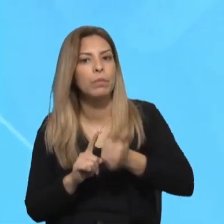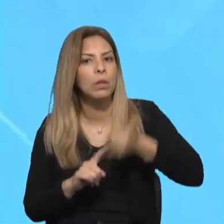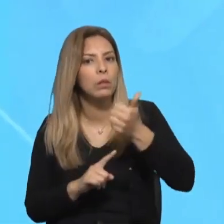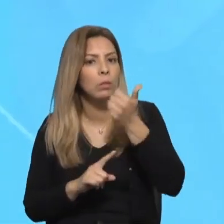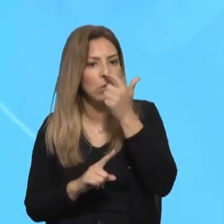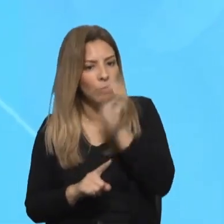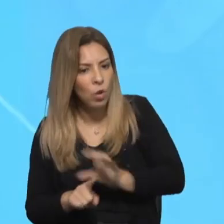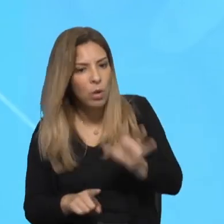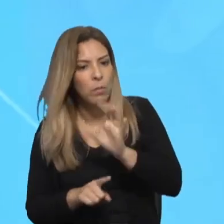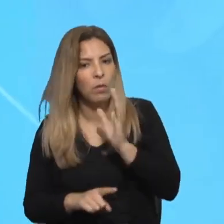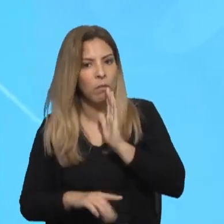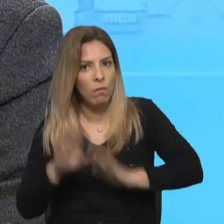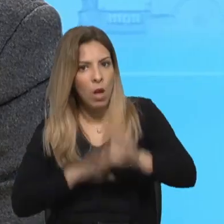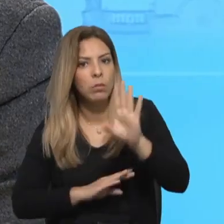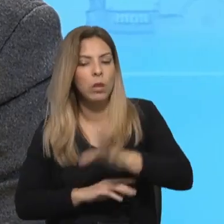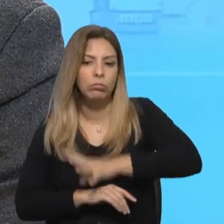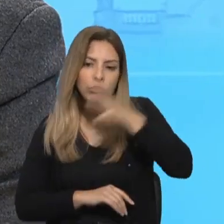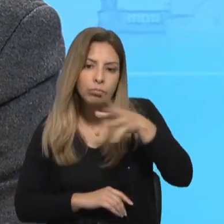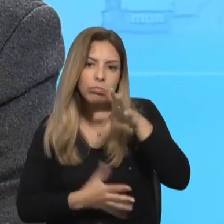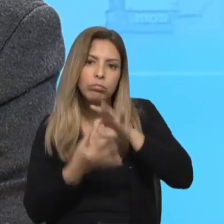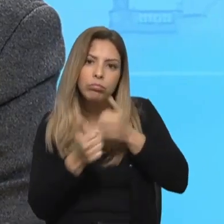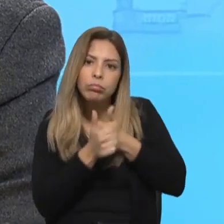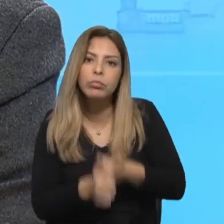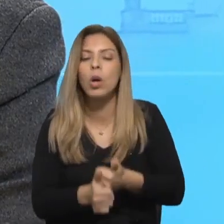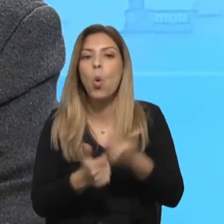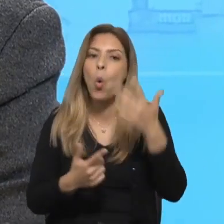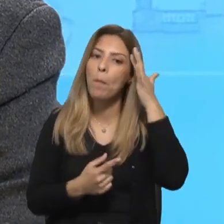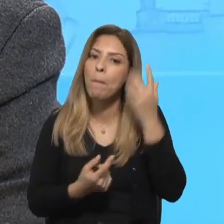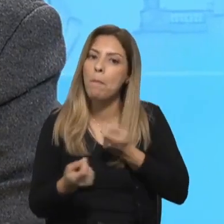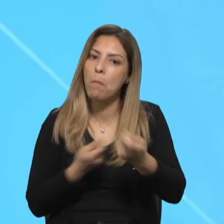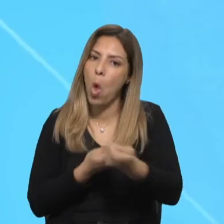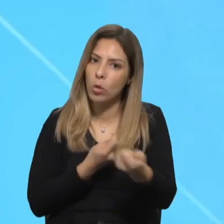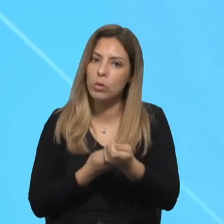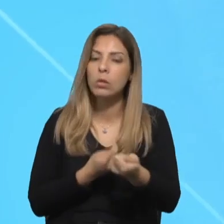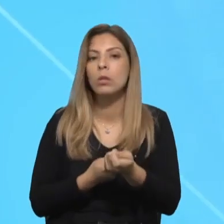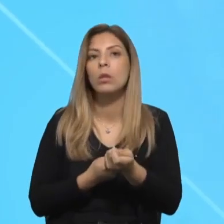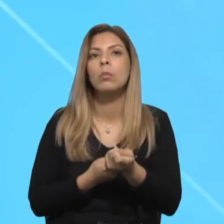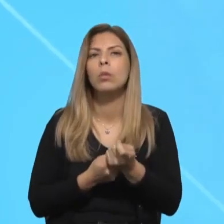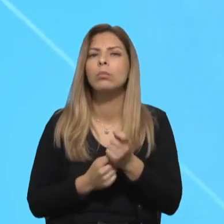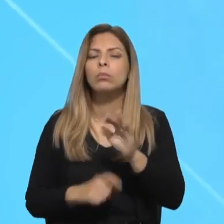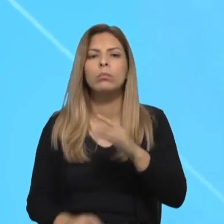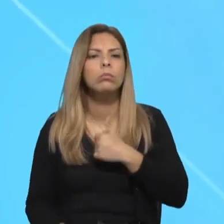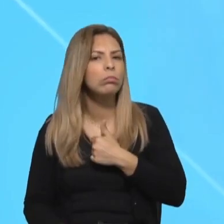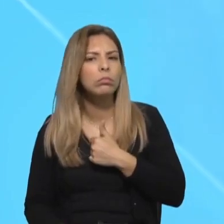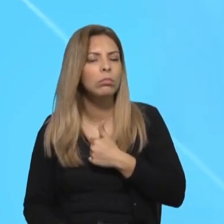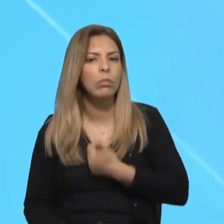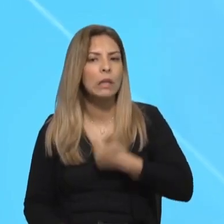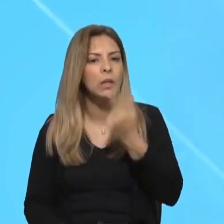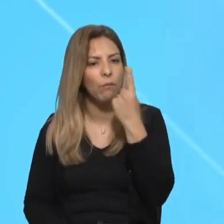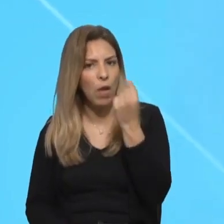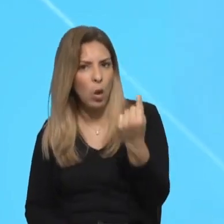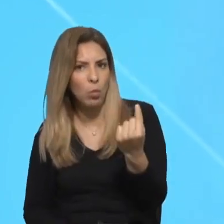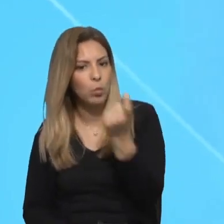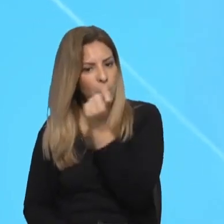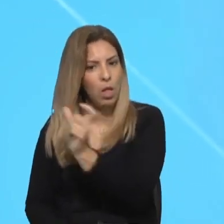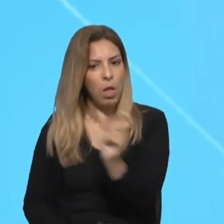dirigia, como retratava esta realidade, como se mostrava próximo de migrantes e refugiados. Como é que entende que estes verbos virão a